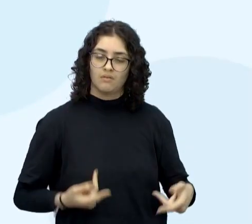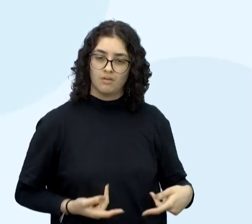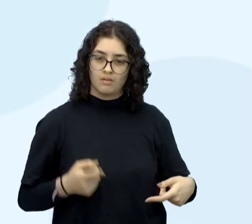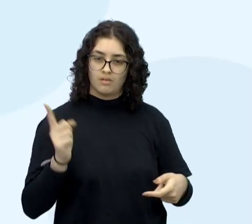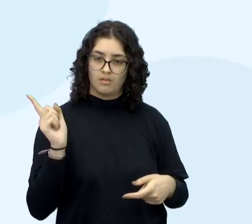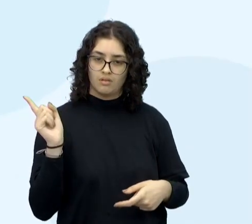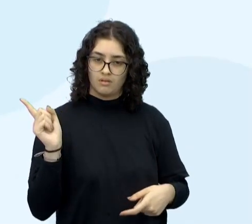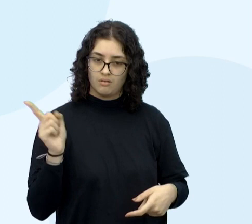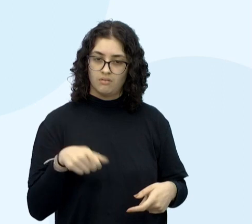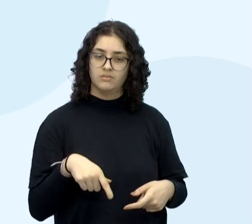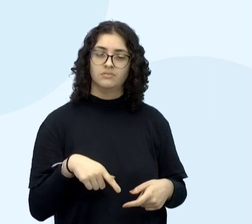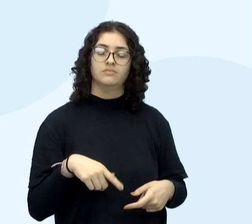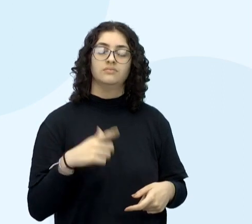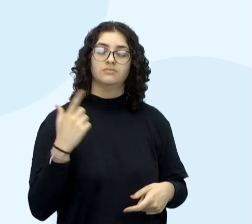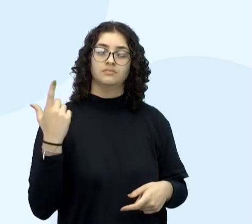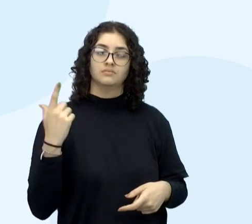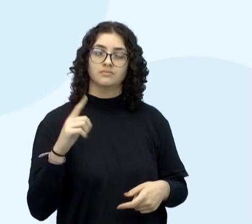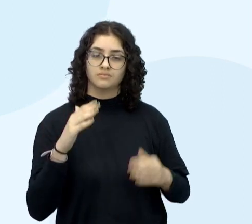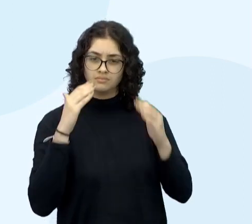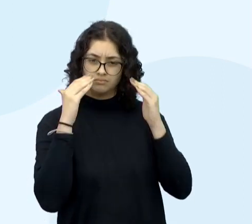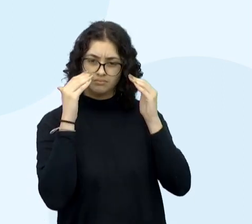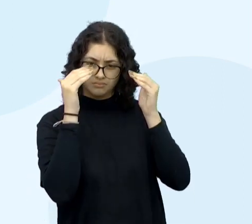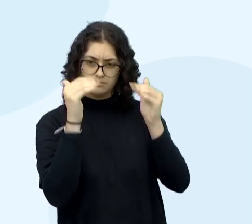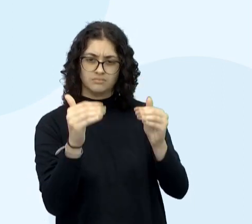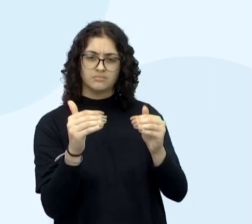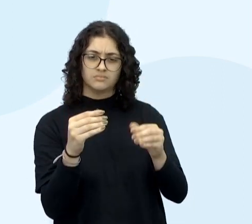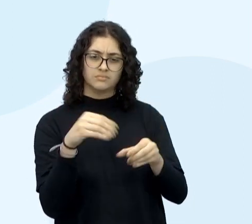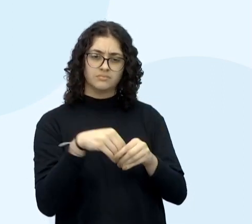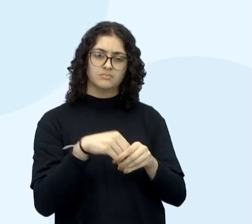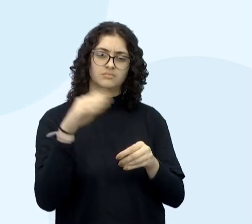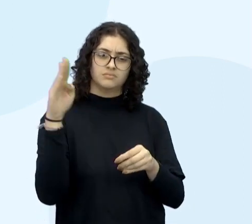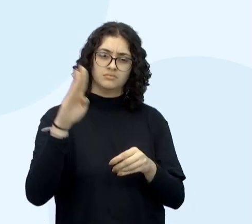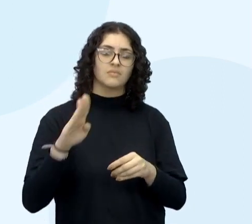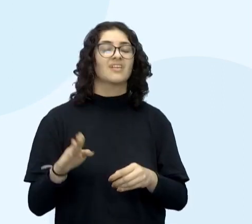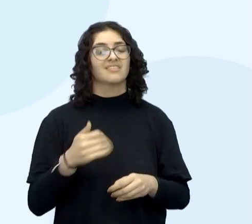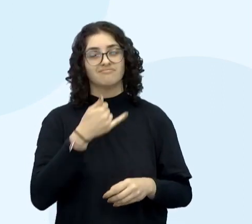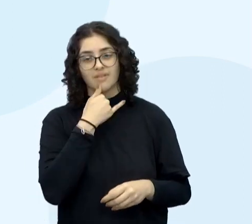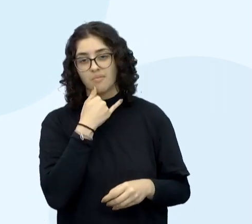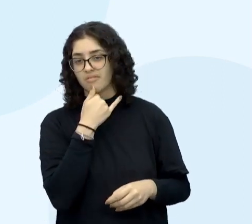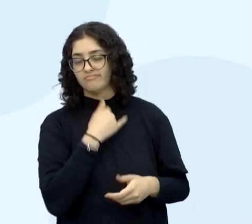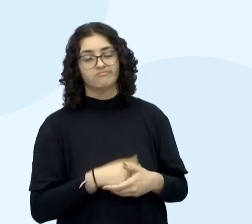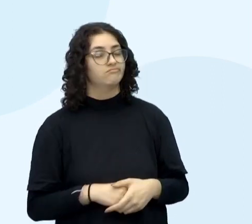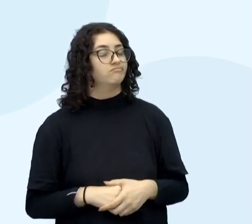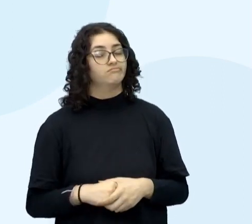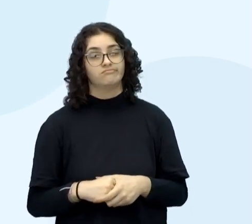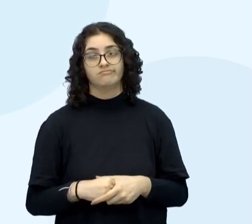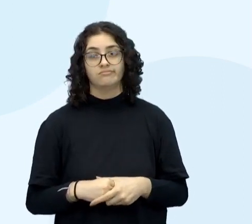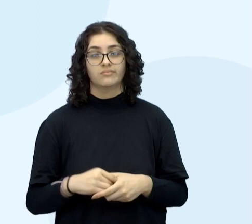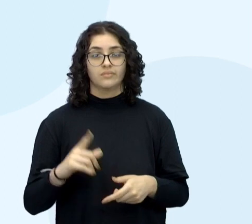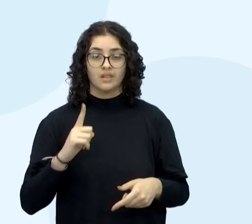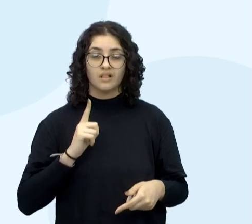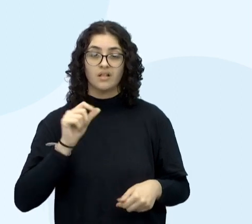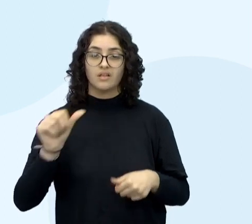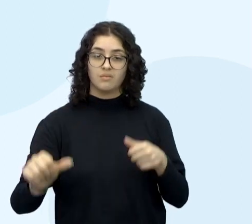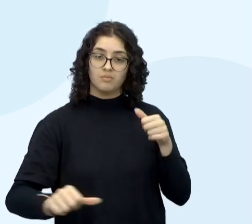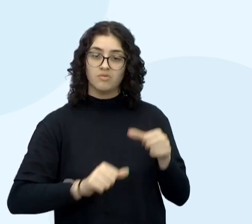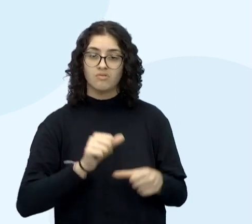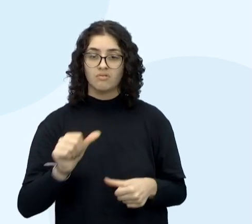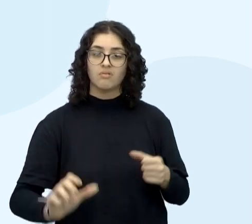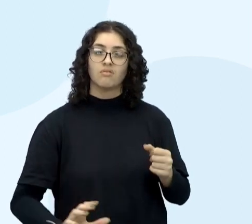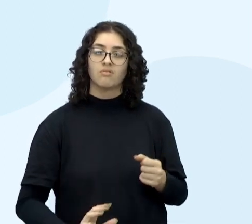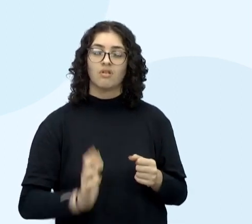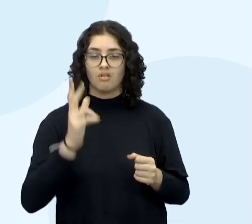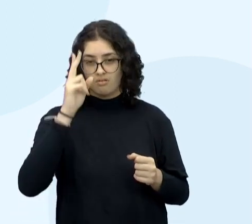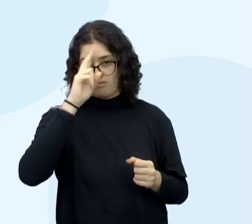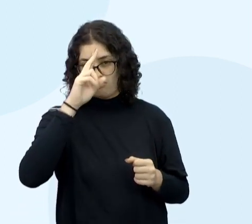plenamente respeitados no Brasil? Aí a gente sabe que, infelizmente, não. Né? Apesar, né, das mudanças já que ocorreram ao longo